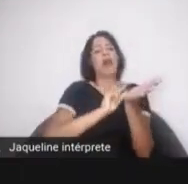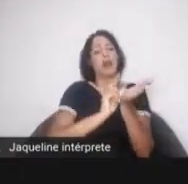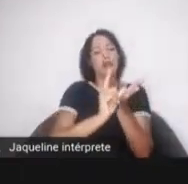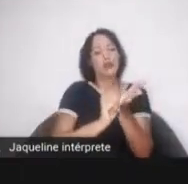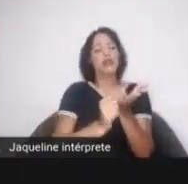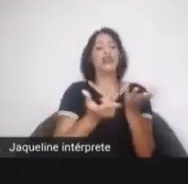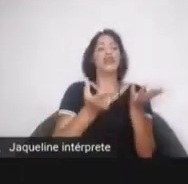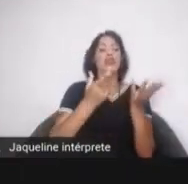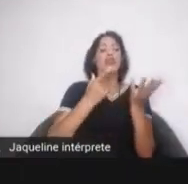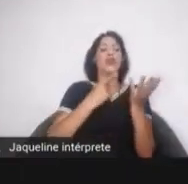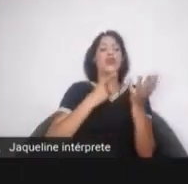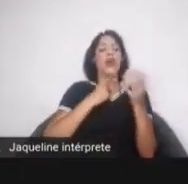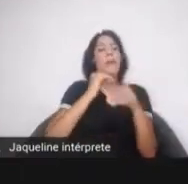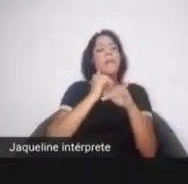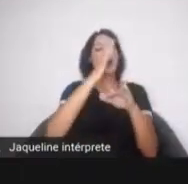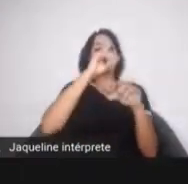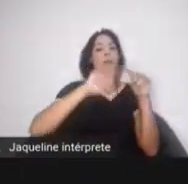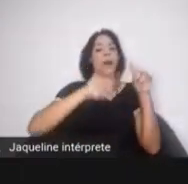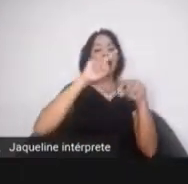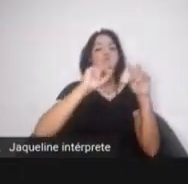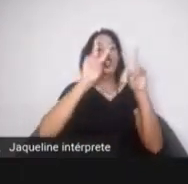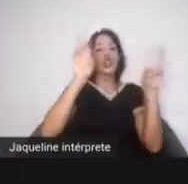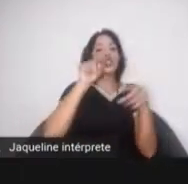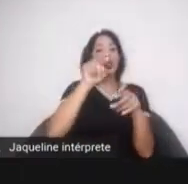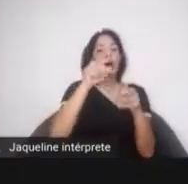tratam especificamente dessas modalidades de